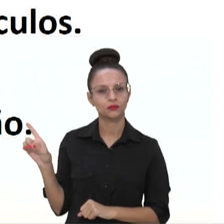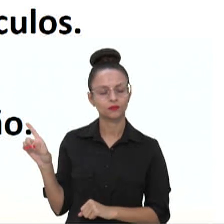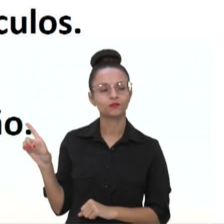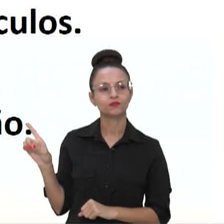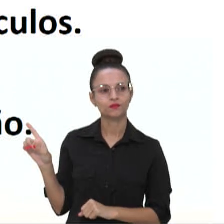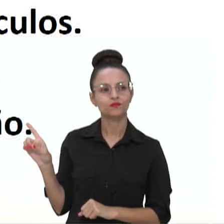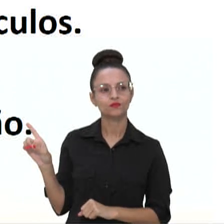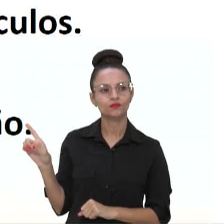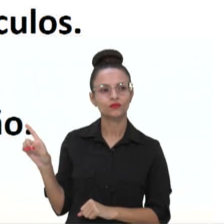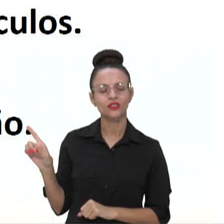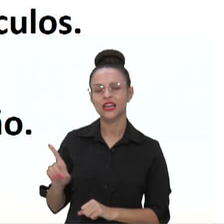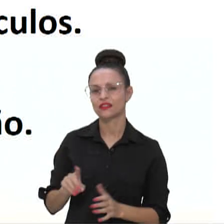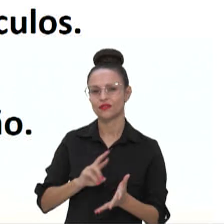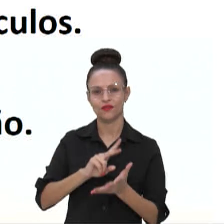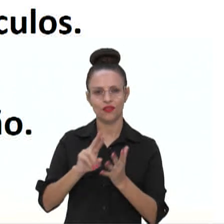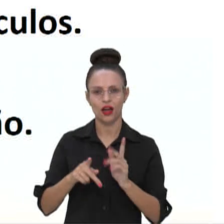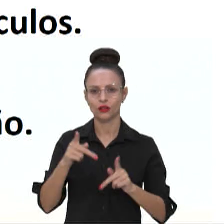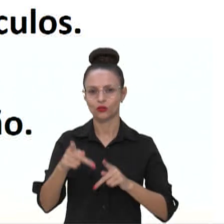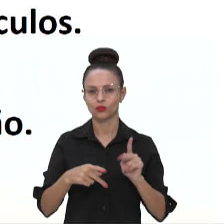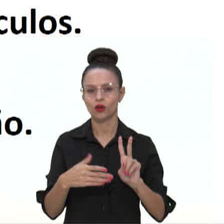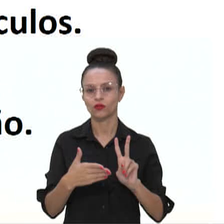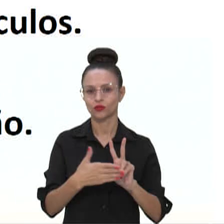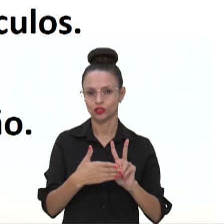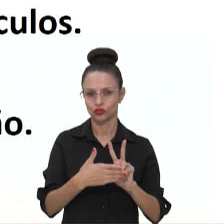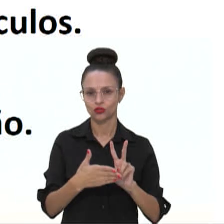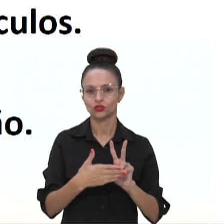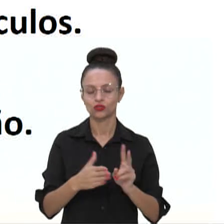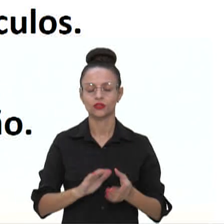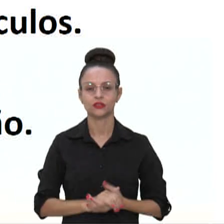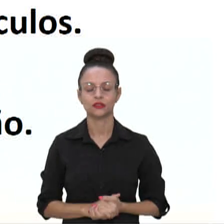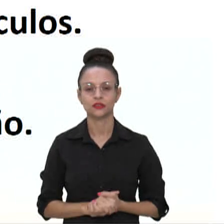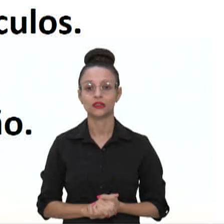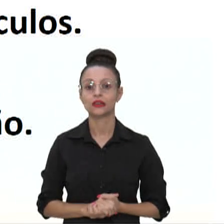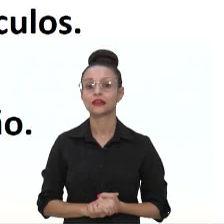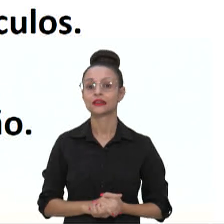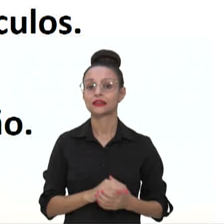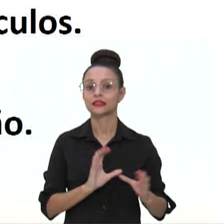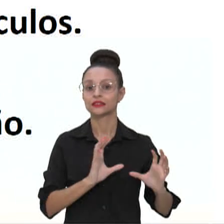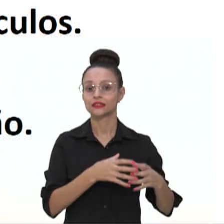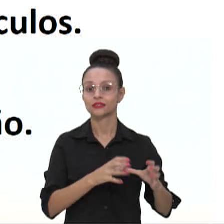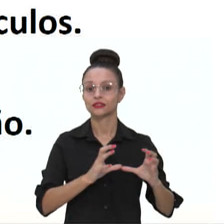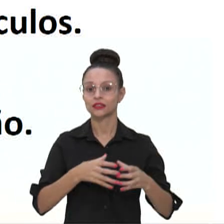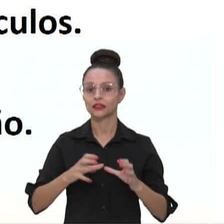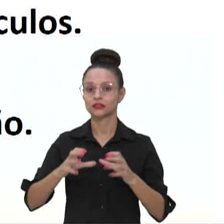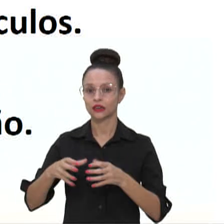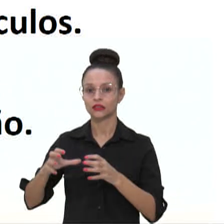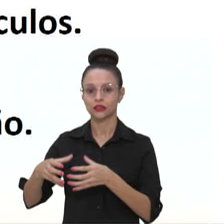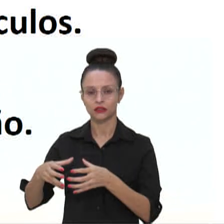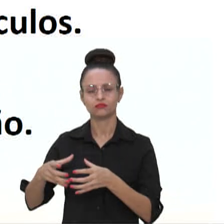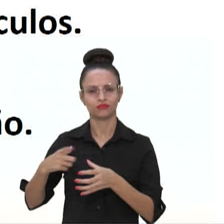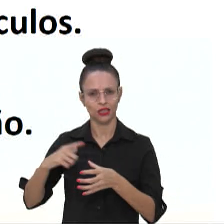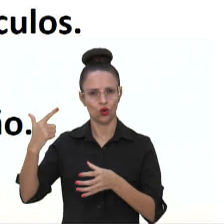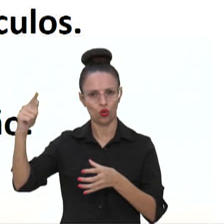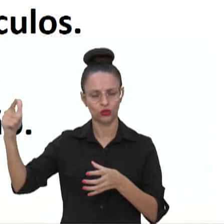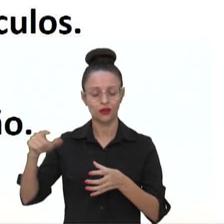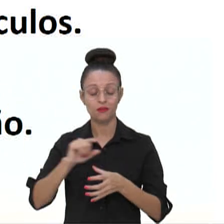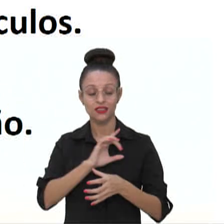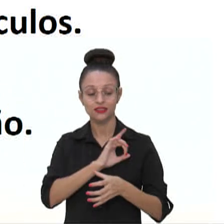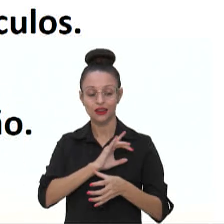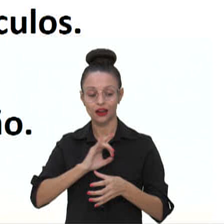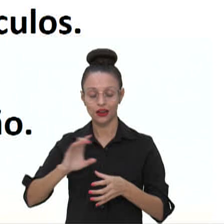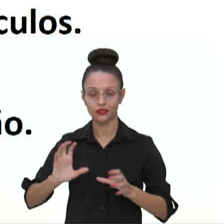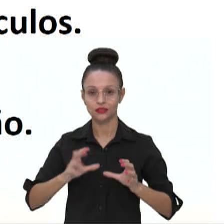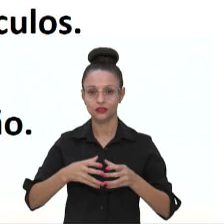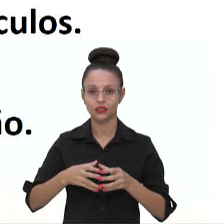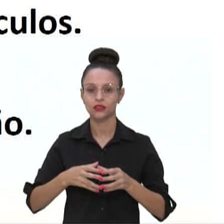Cherokee, Aroque, Algonquino e Apache. Cada tribo, entre várias outras, claro, cada tribo vivia de